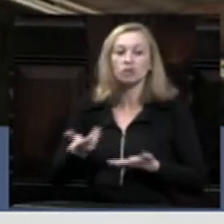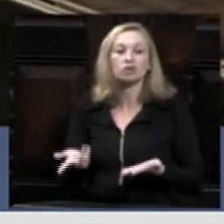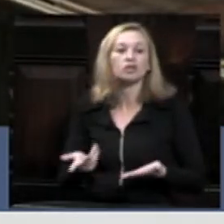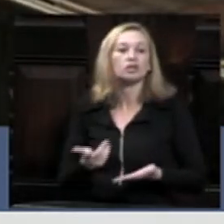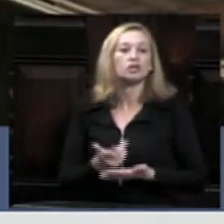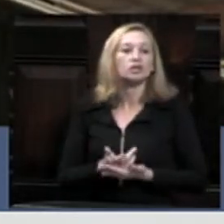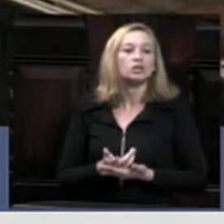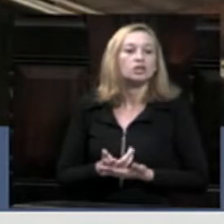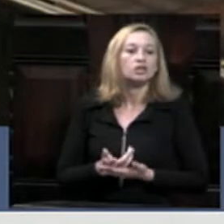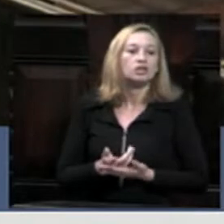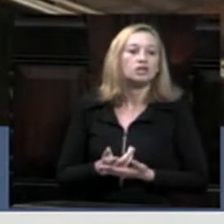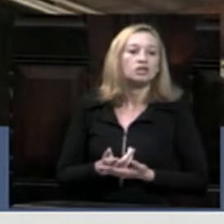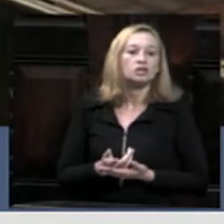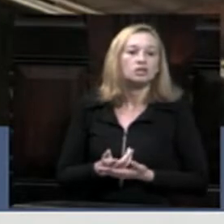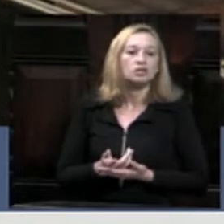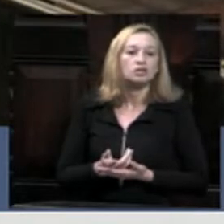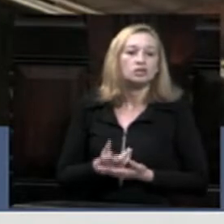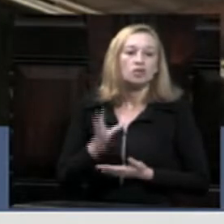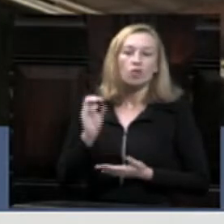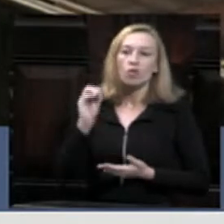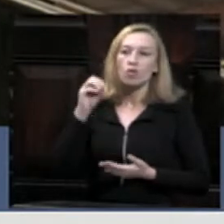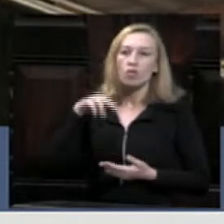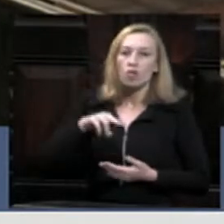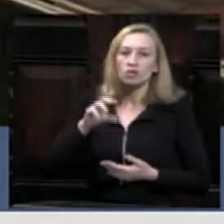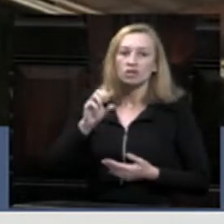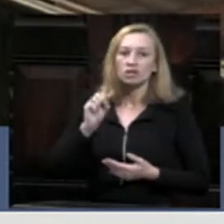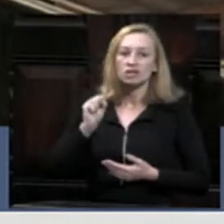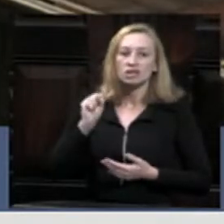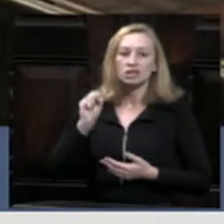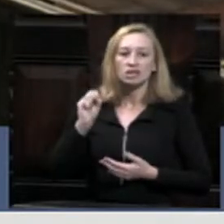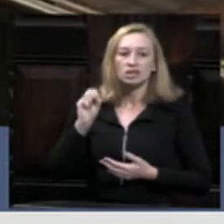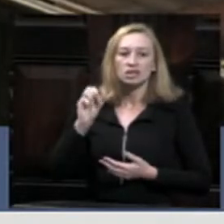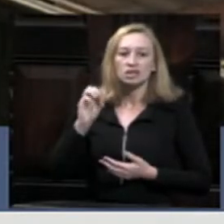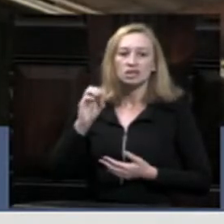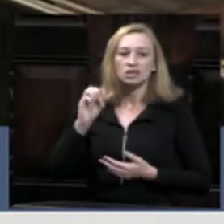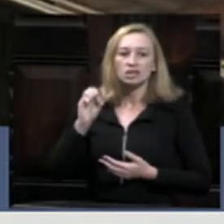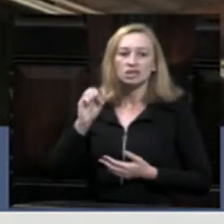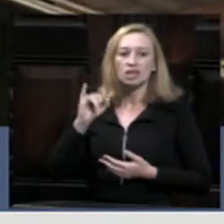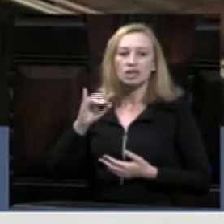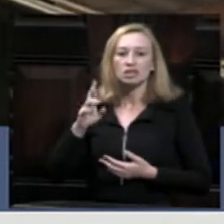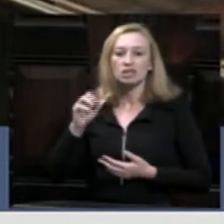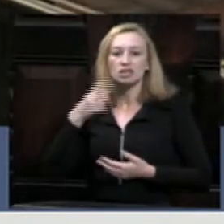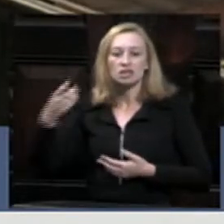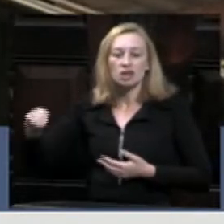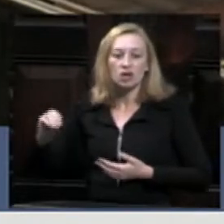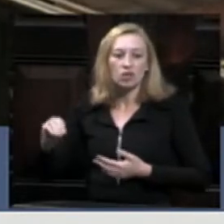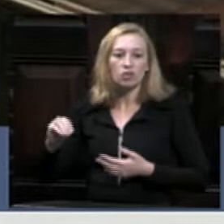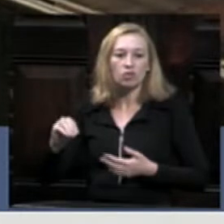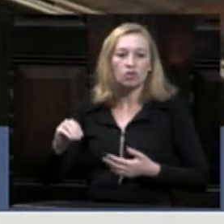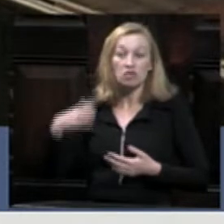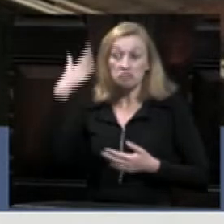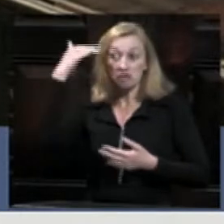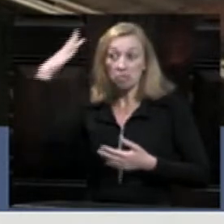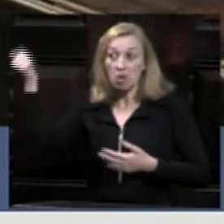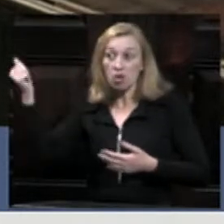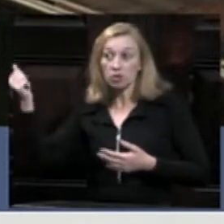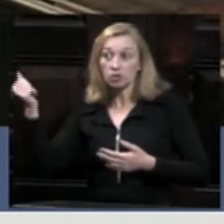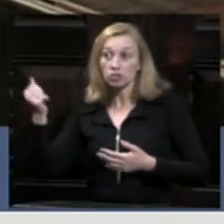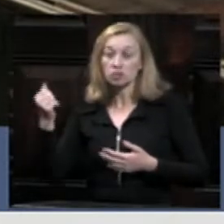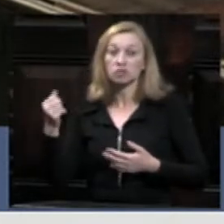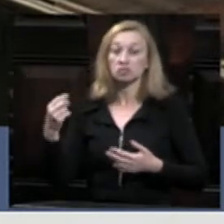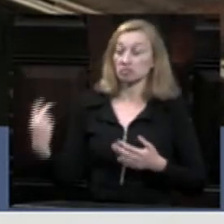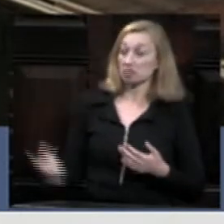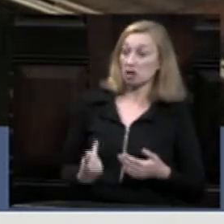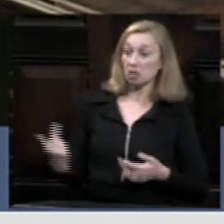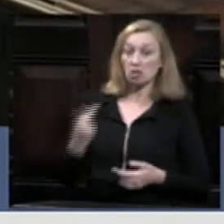Evaristo, que é um dos mais importantes nomes da literatura brasileira contemporânea, com obras